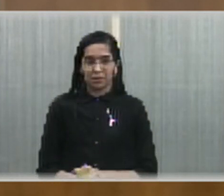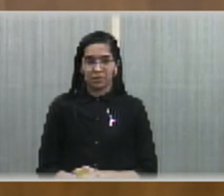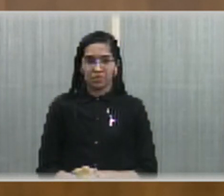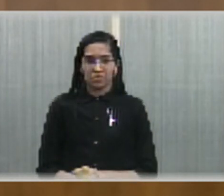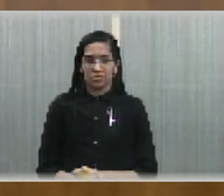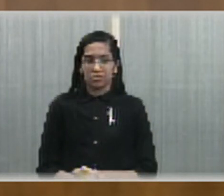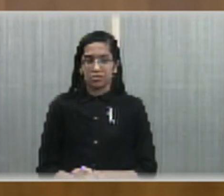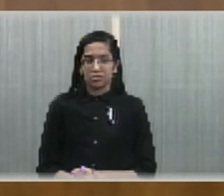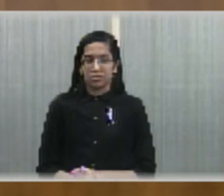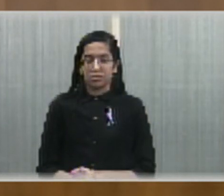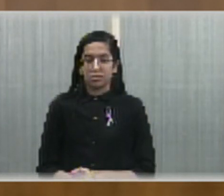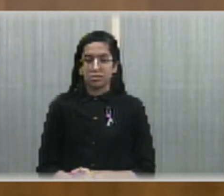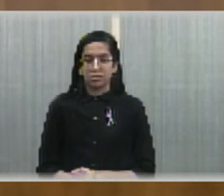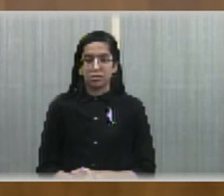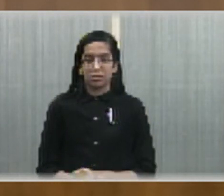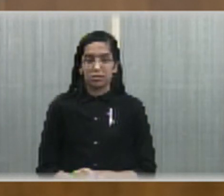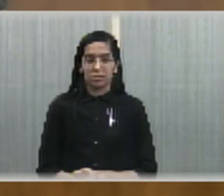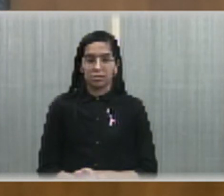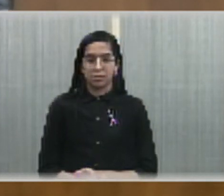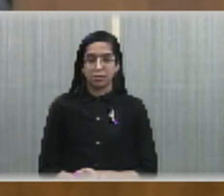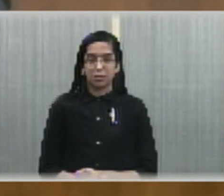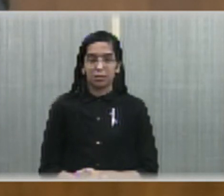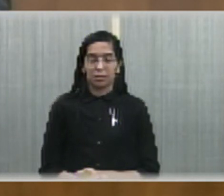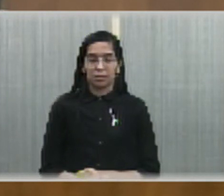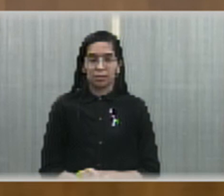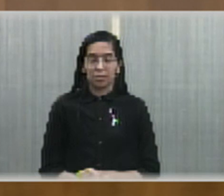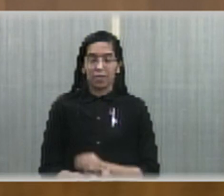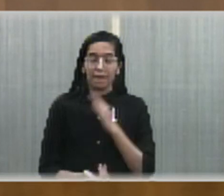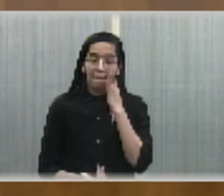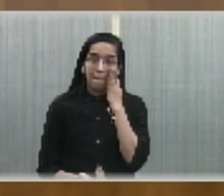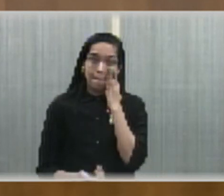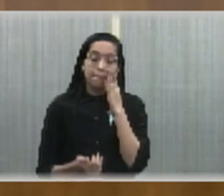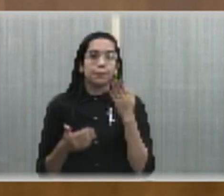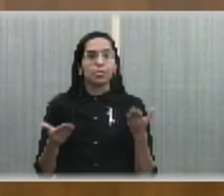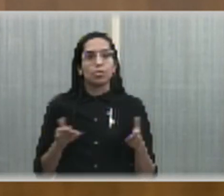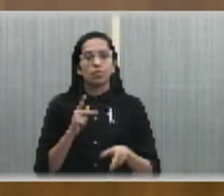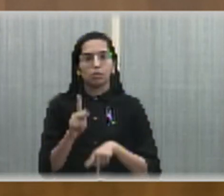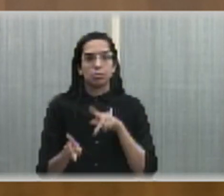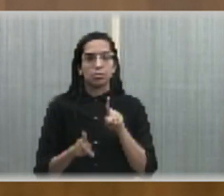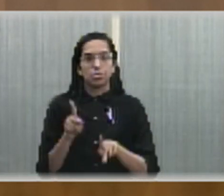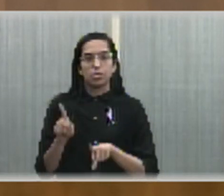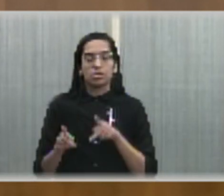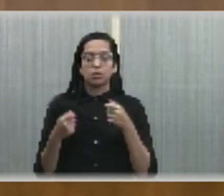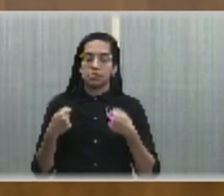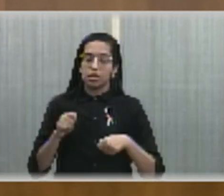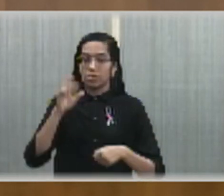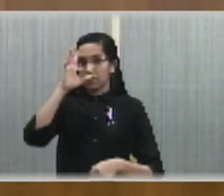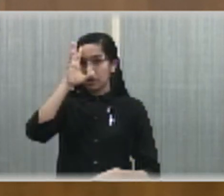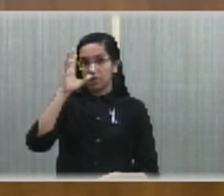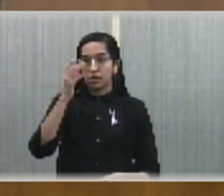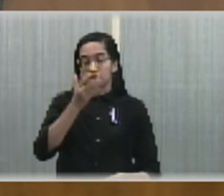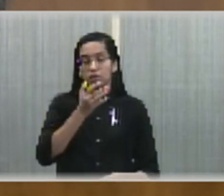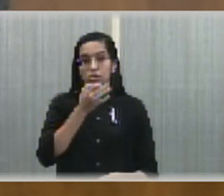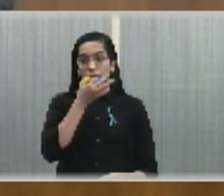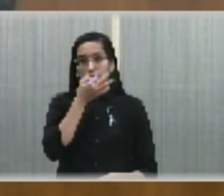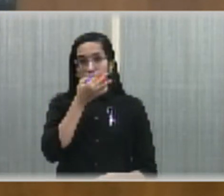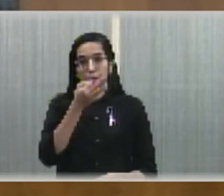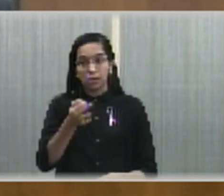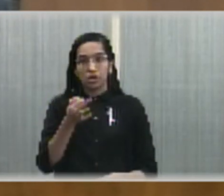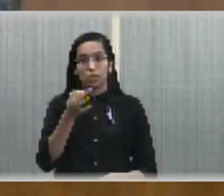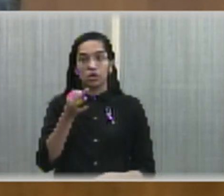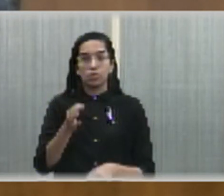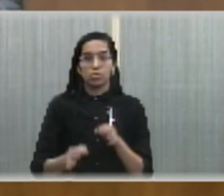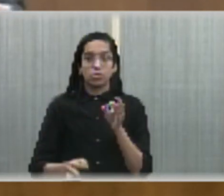E aí, a população é que tem que fazer o seu juízo crítico,